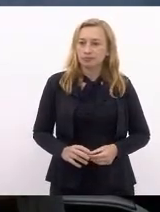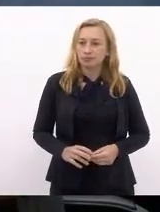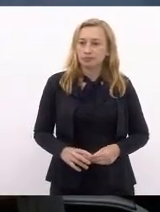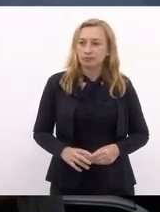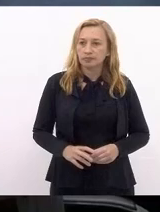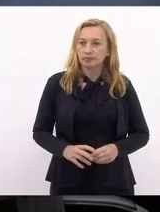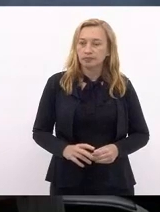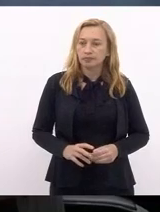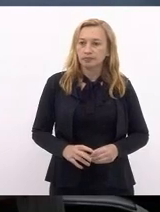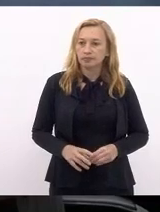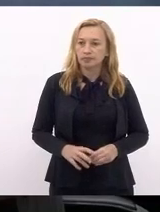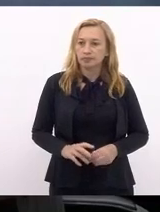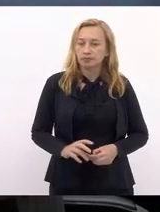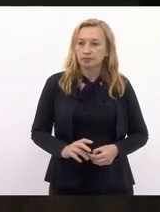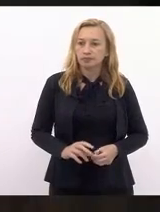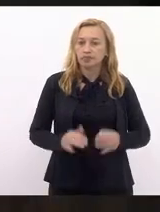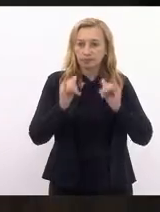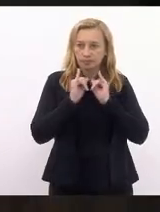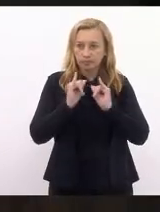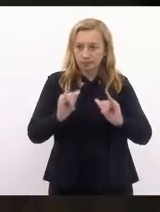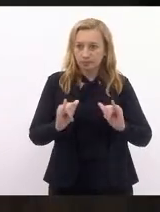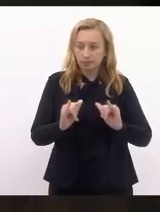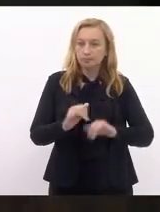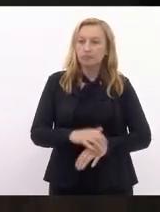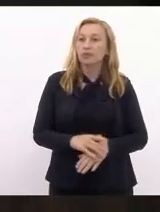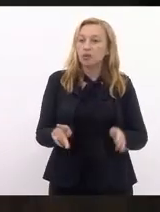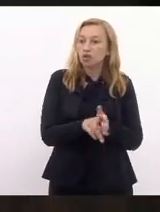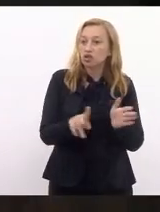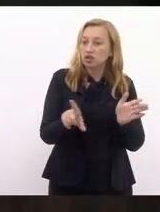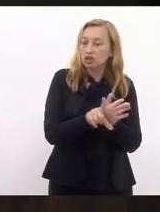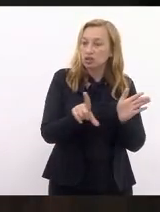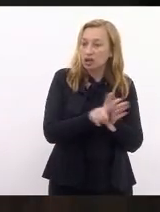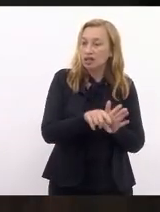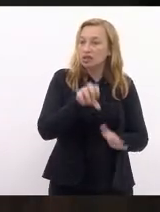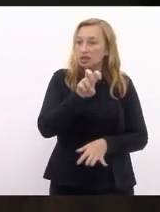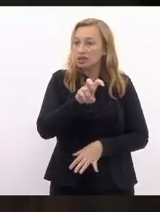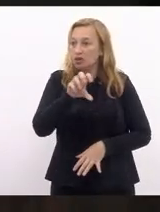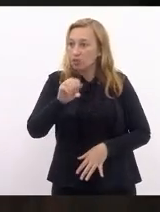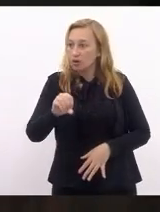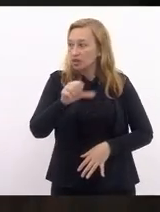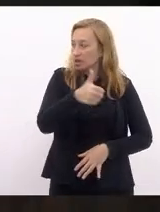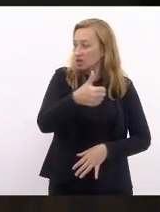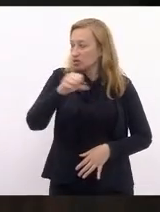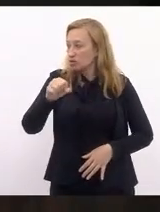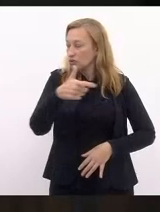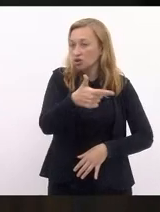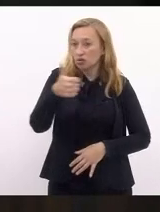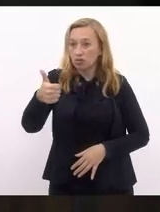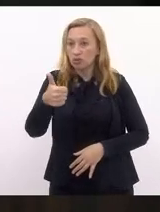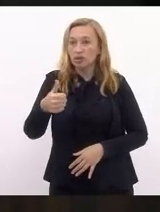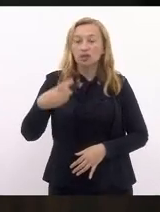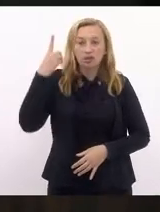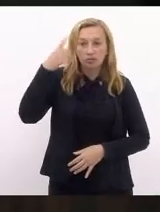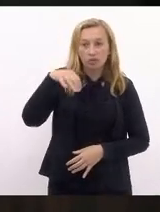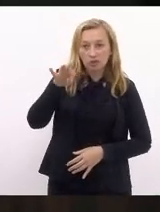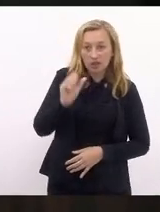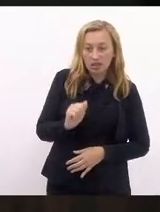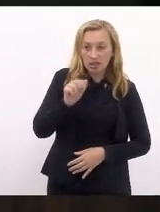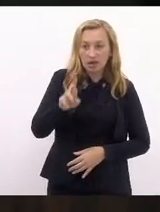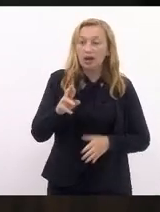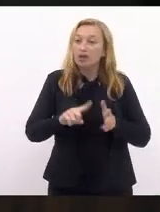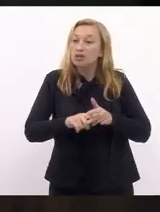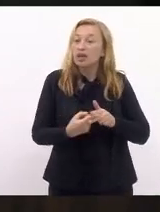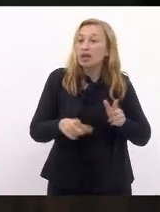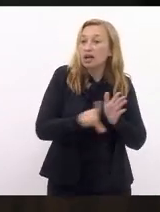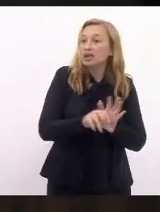e no final o anúncio projeto de lei 50 18 e 21 de altura Deputado Adriana Baltazar que altera lei